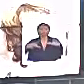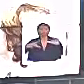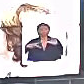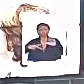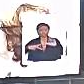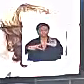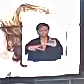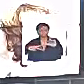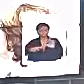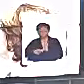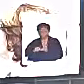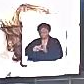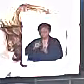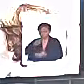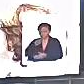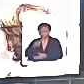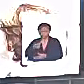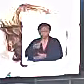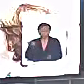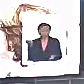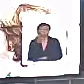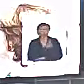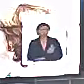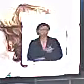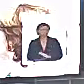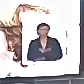aí cons seguimos ele em